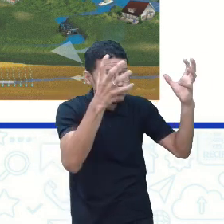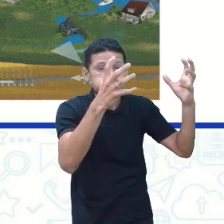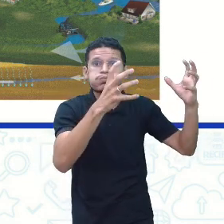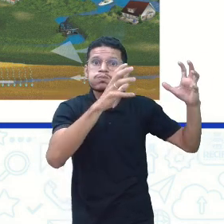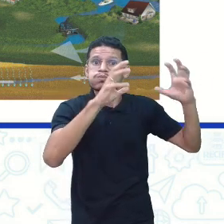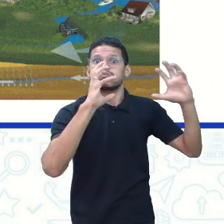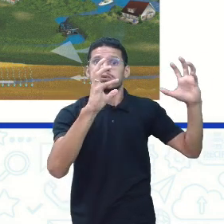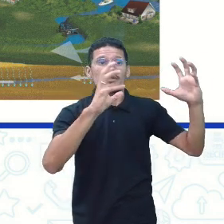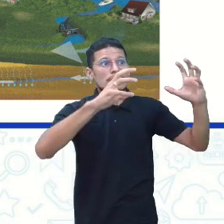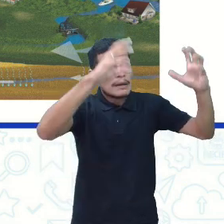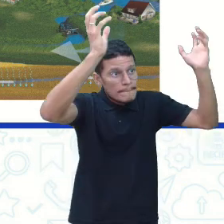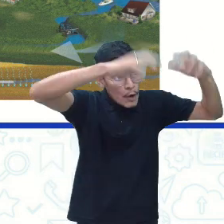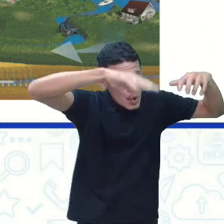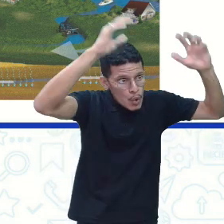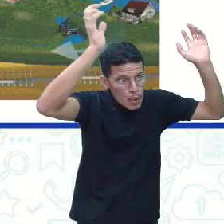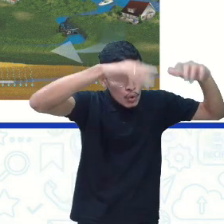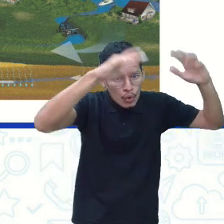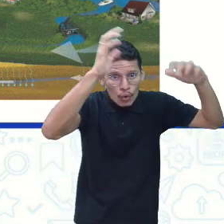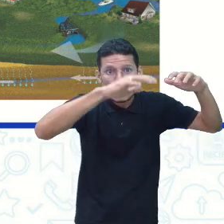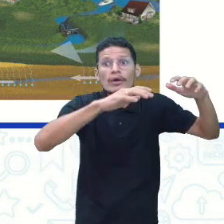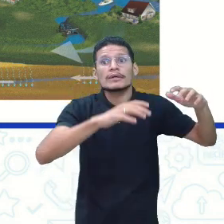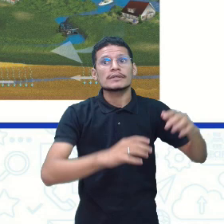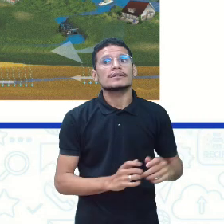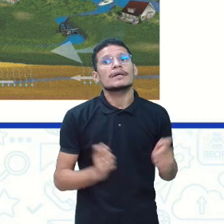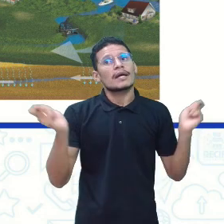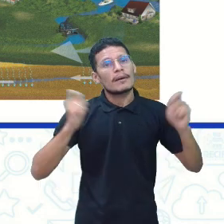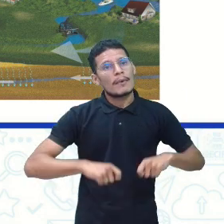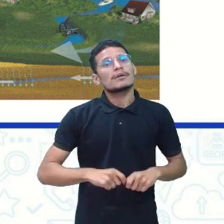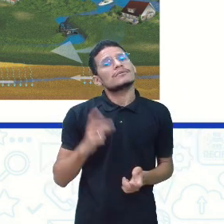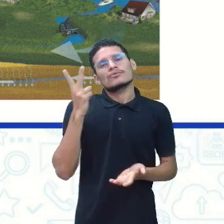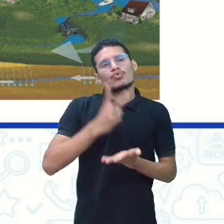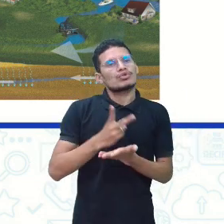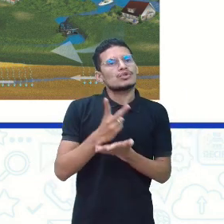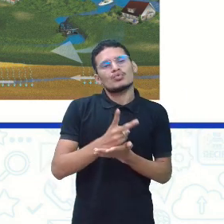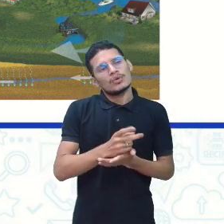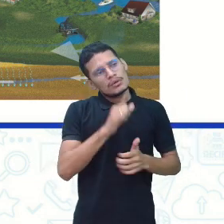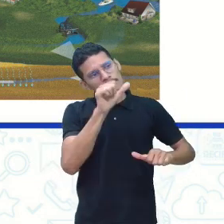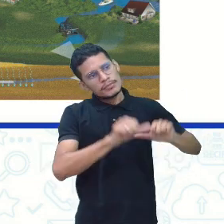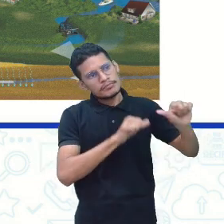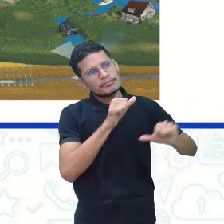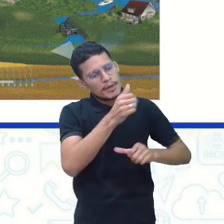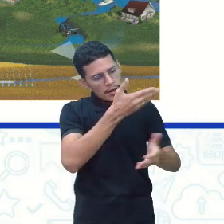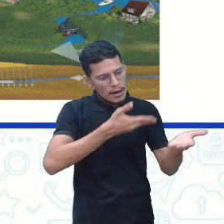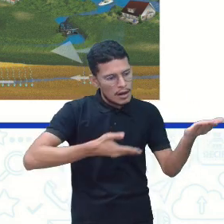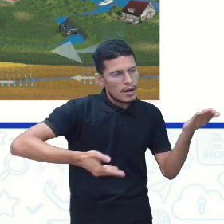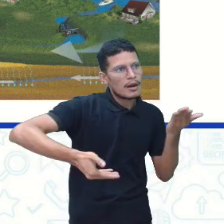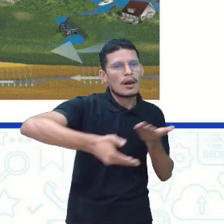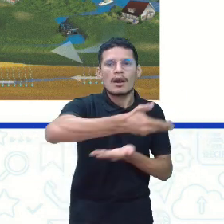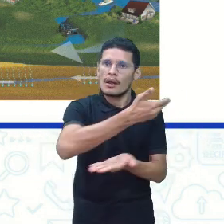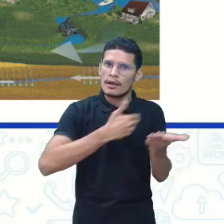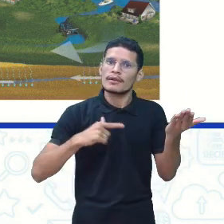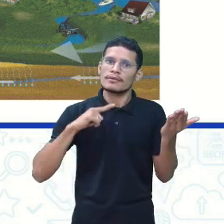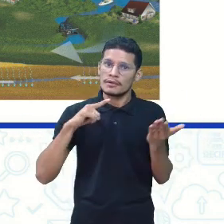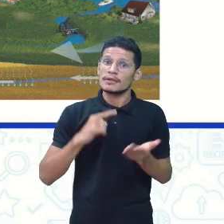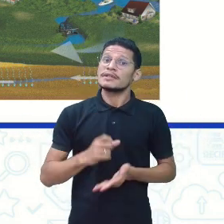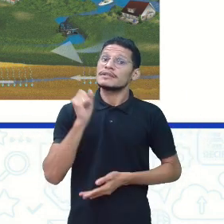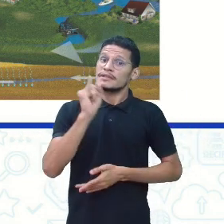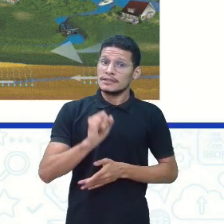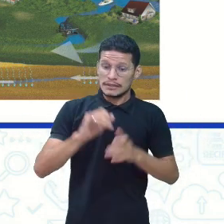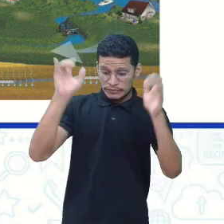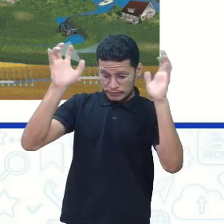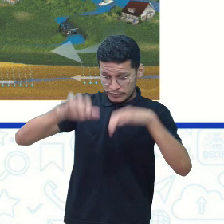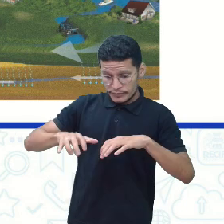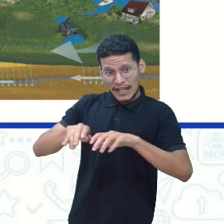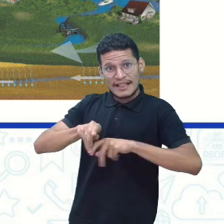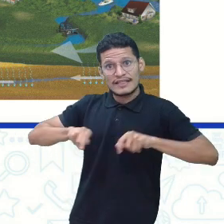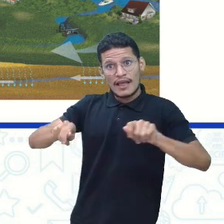caem em forma de chuva e vai continuando o ciclo. Essa água, quando cai na terra de